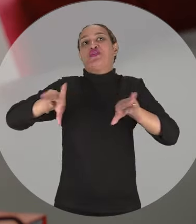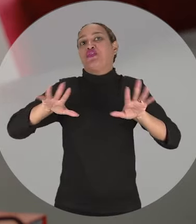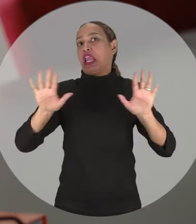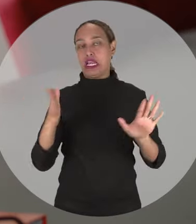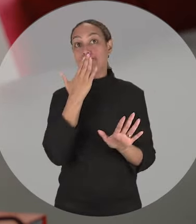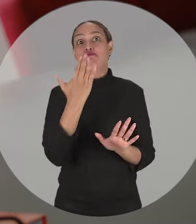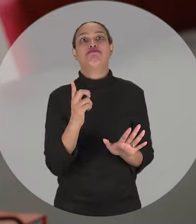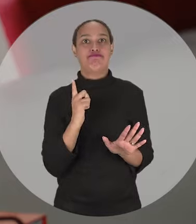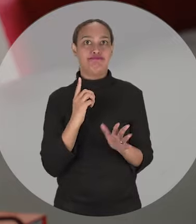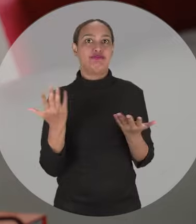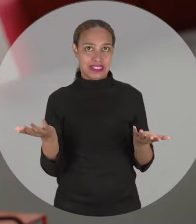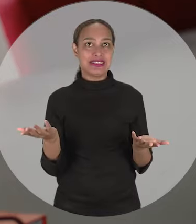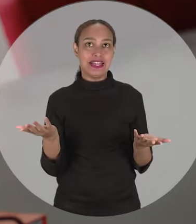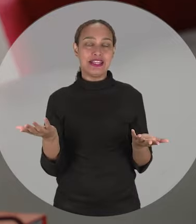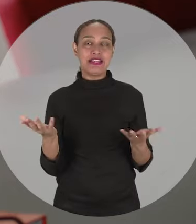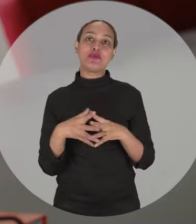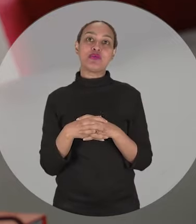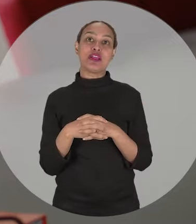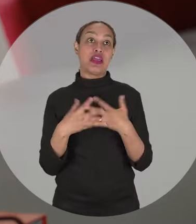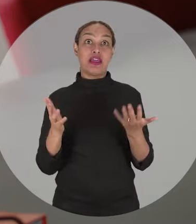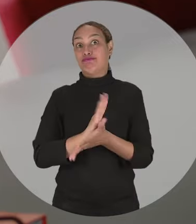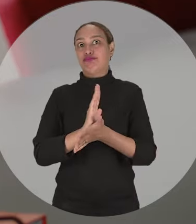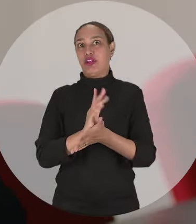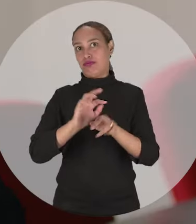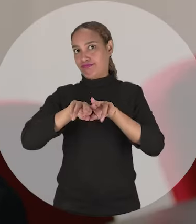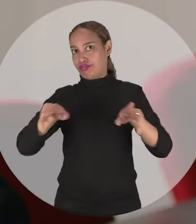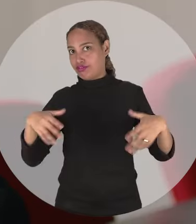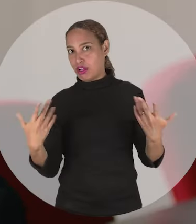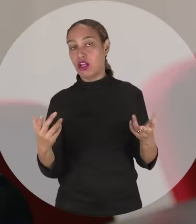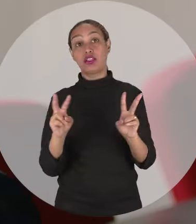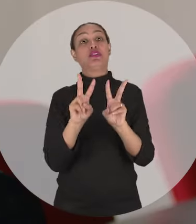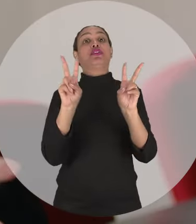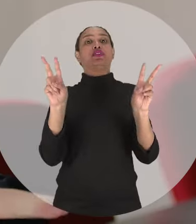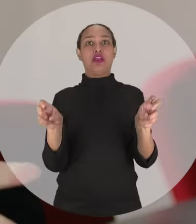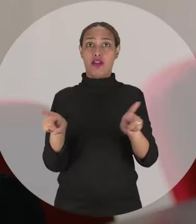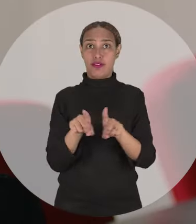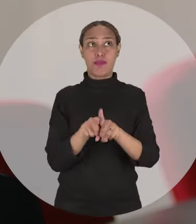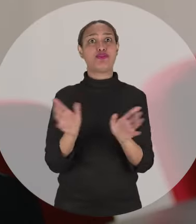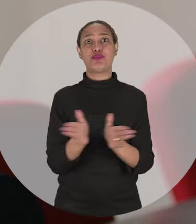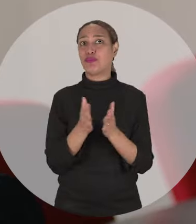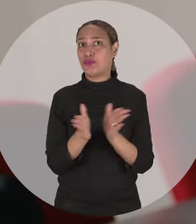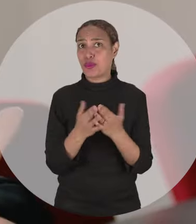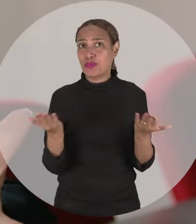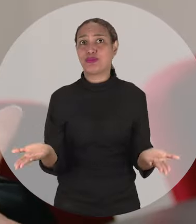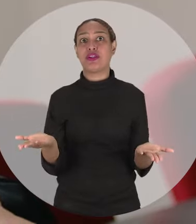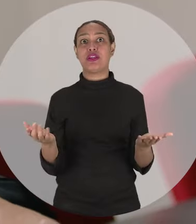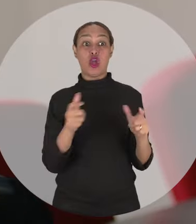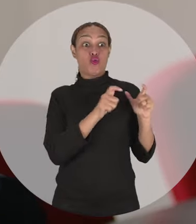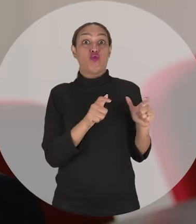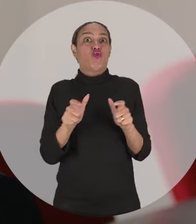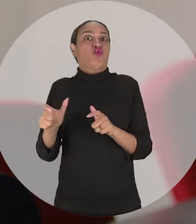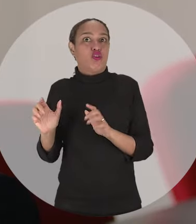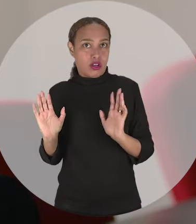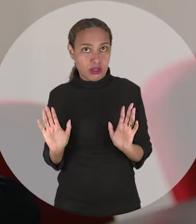diferentes tipos, né, de discriminação, as questões, inclusive, de pobreza, de